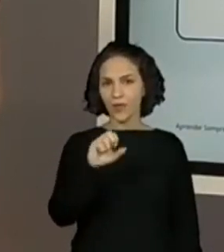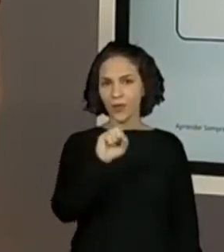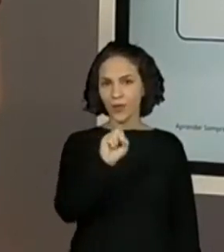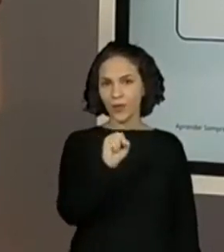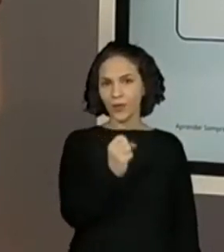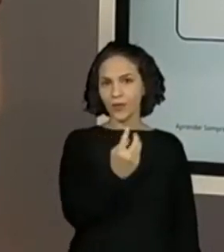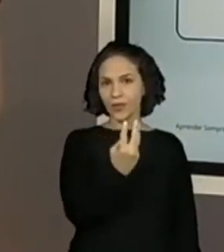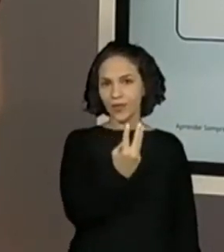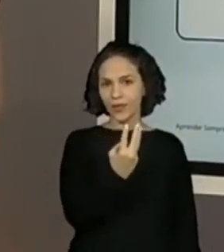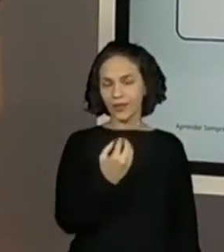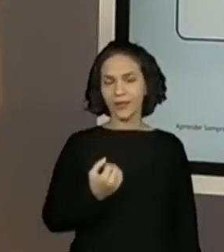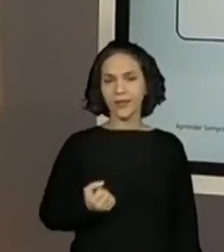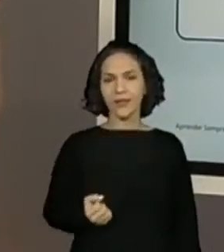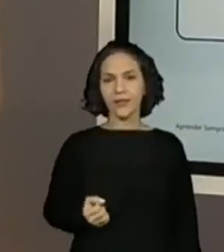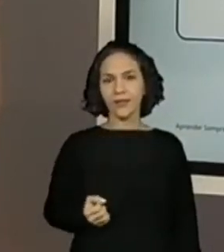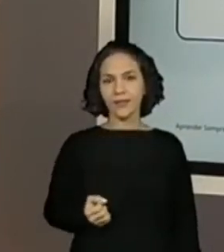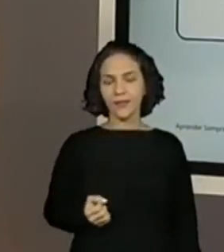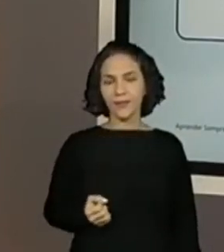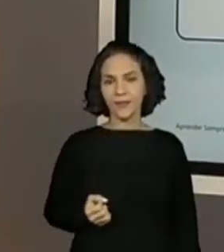983,